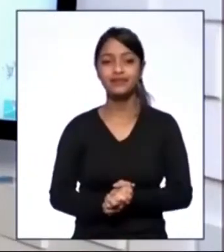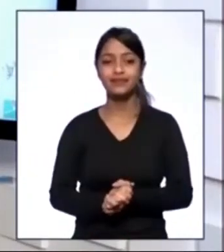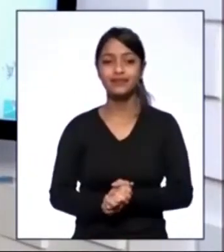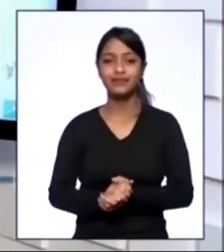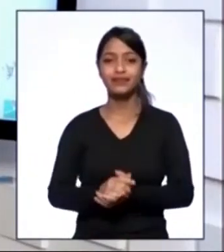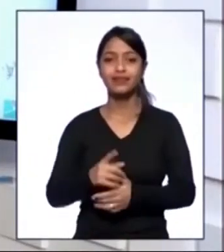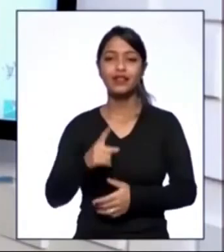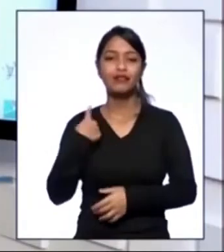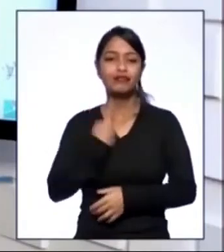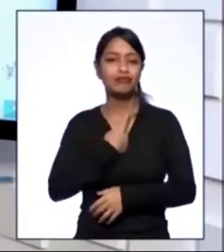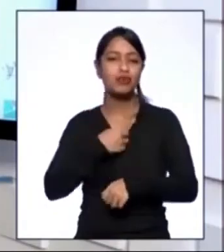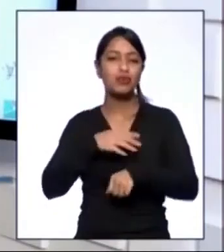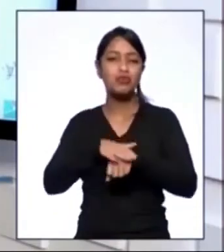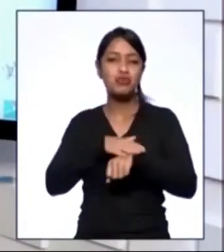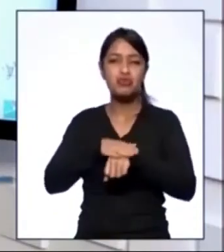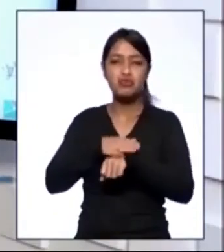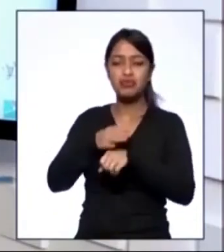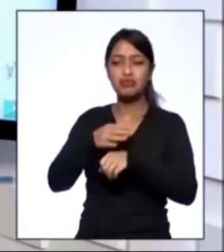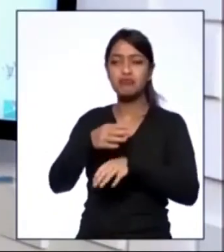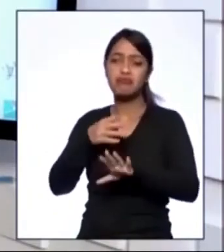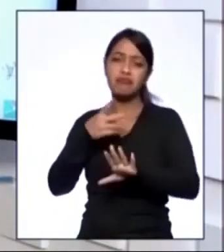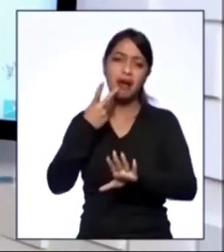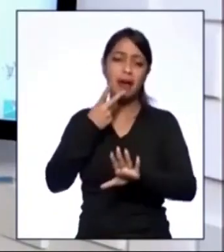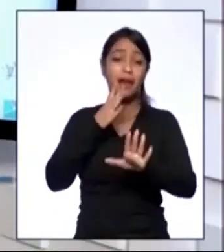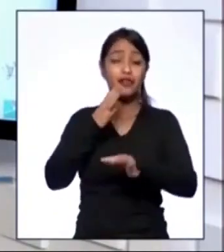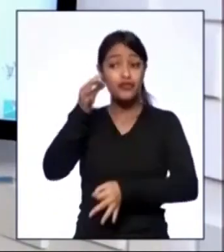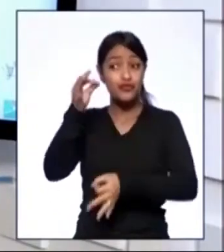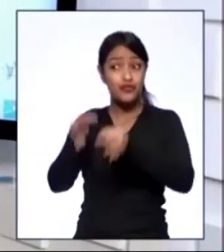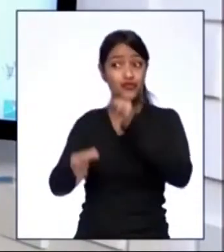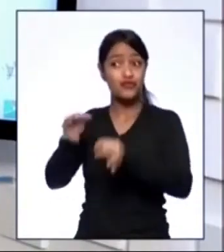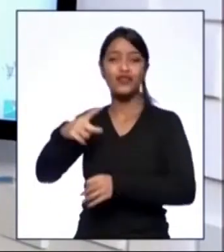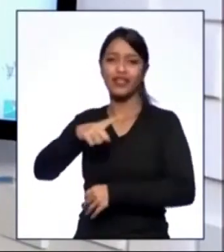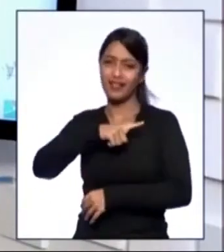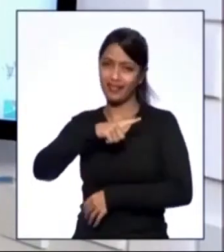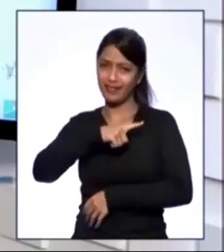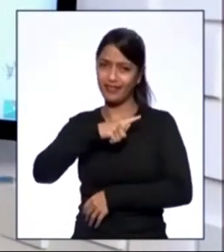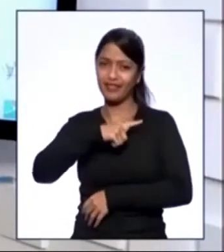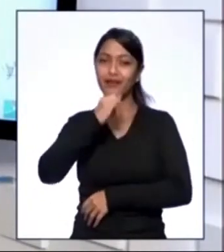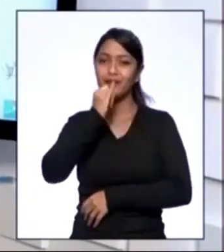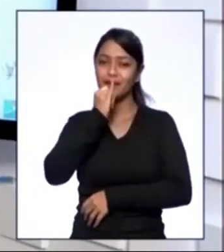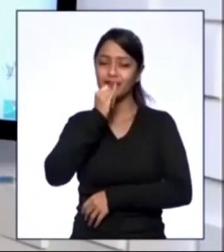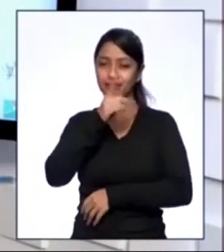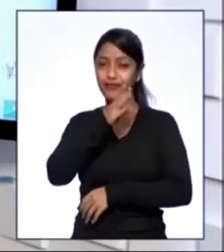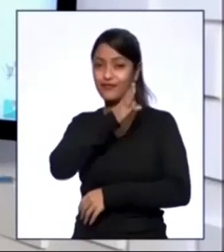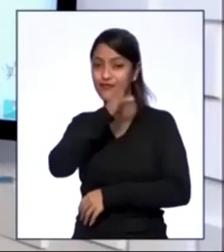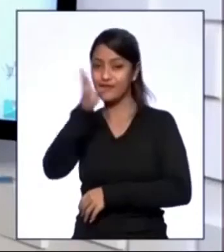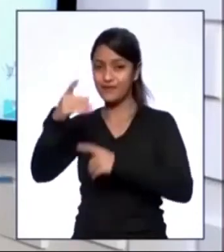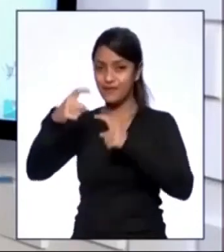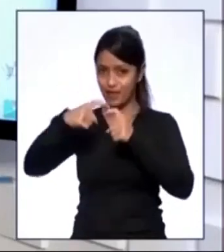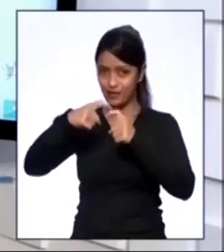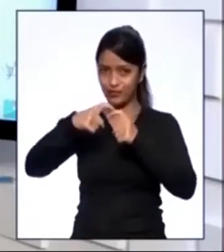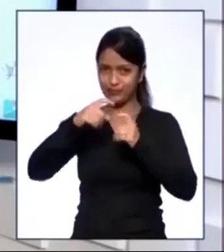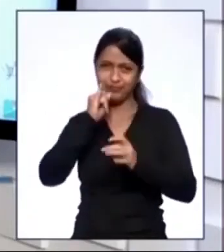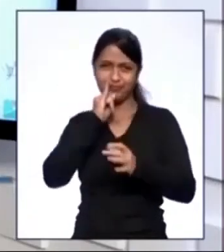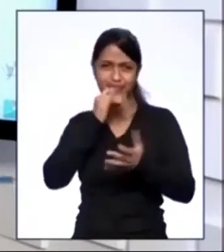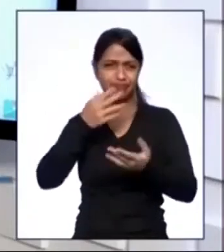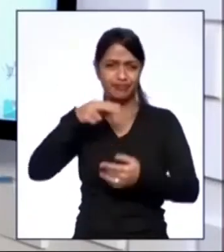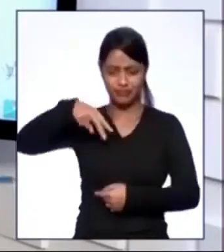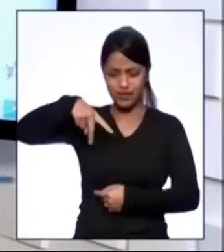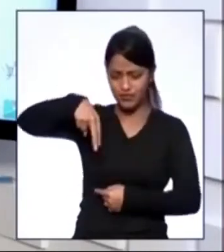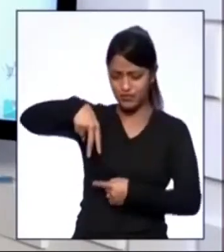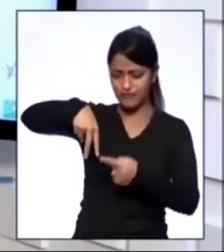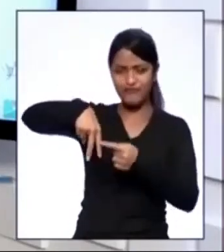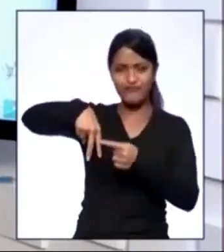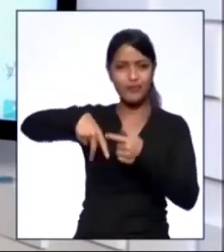cheio de pré-julgamento. Vamos imaginar que você foi ao médico, certo? Você está lá com um problema no joelho, um problema